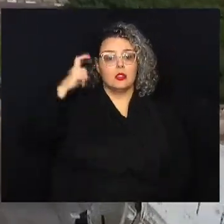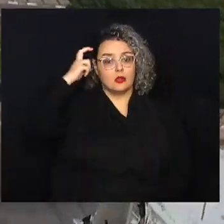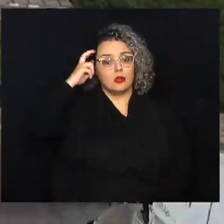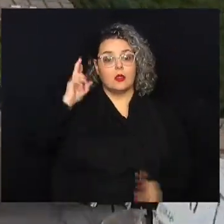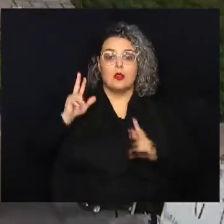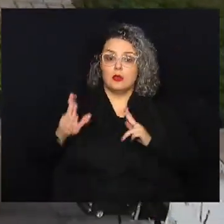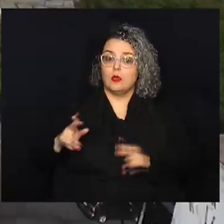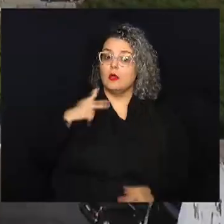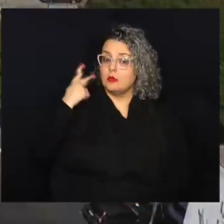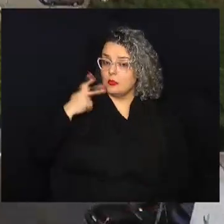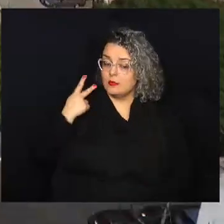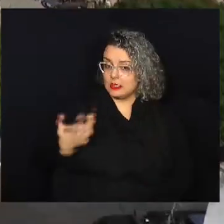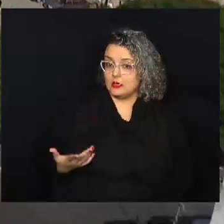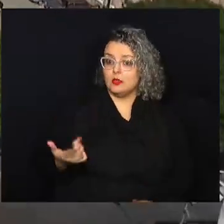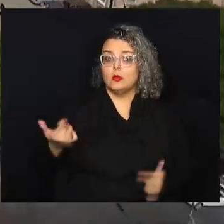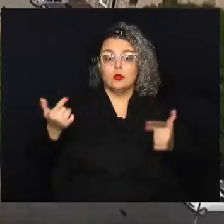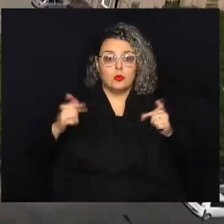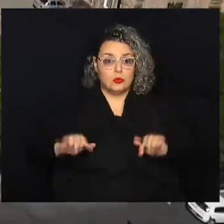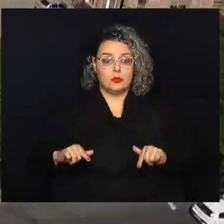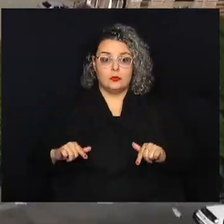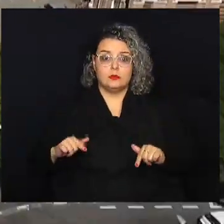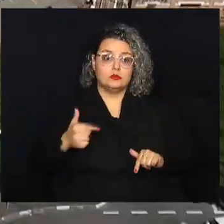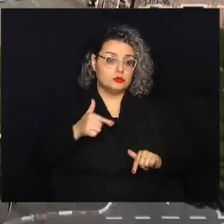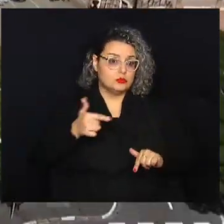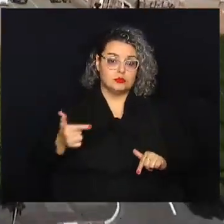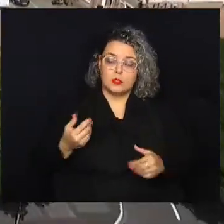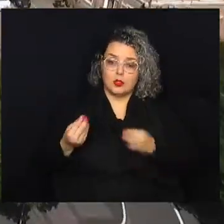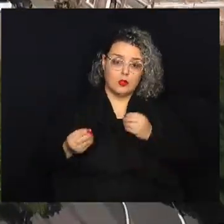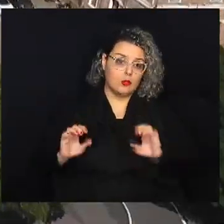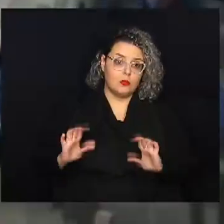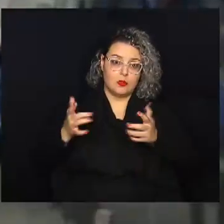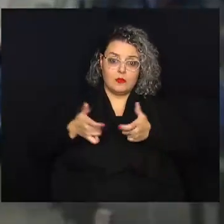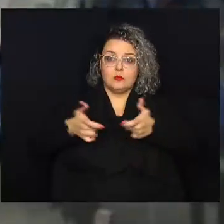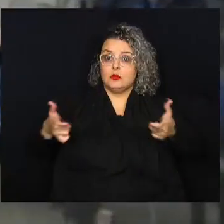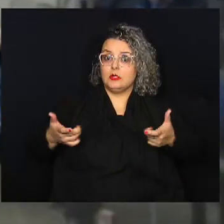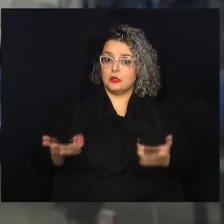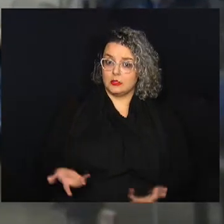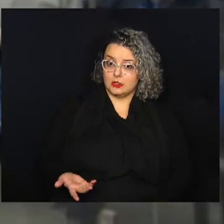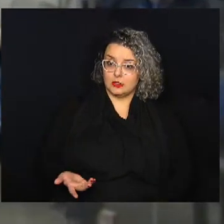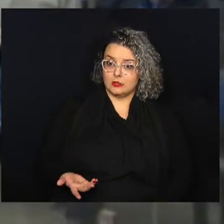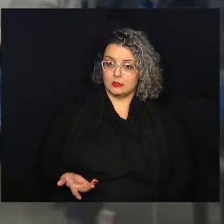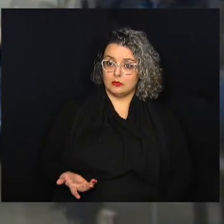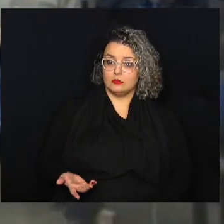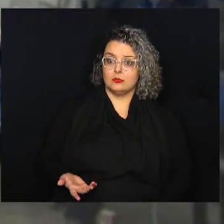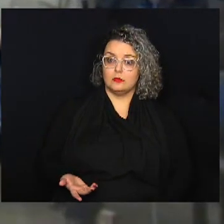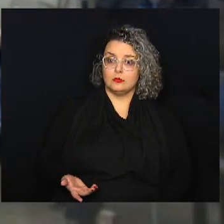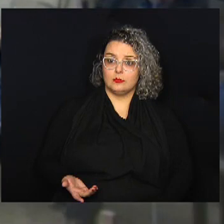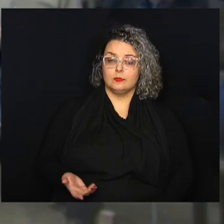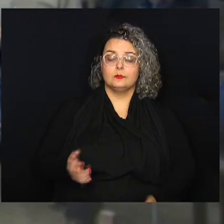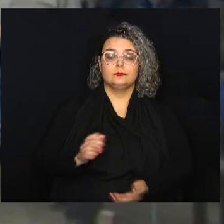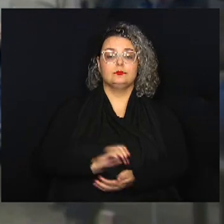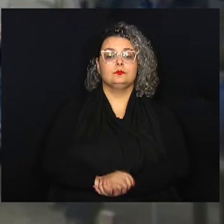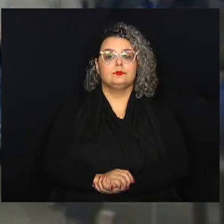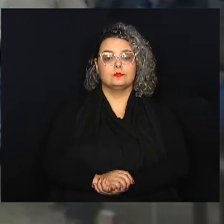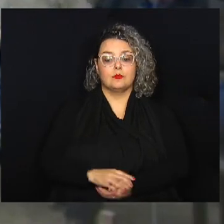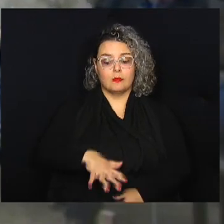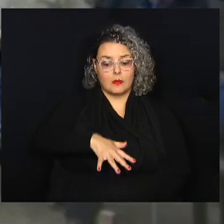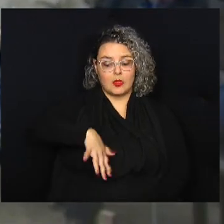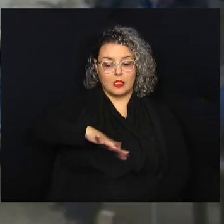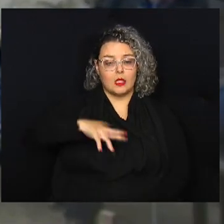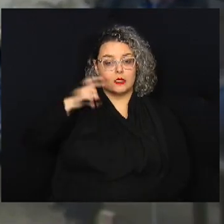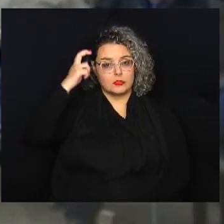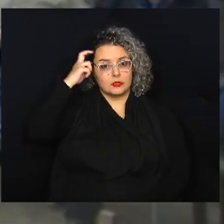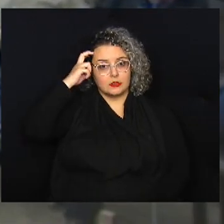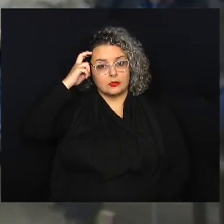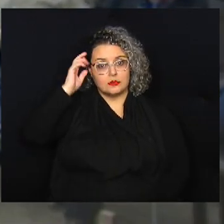com o vereador, o local não comporta um evento de grande porte. A questão da Estação Cultura, ele já é